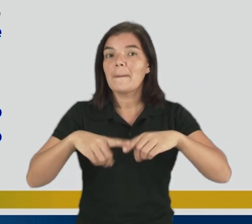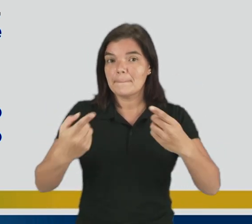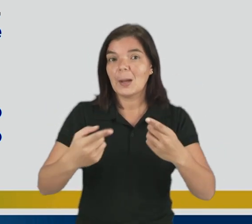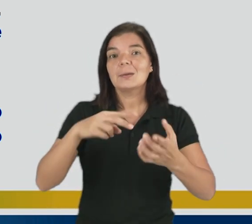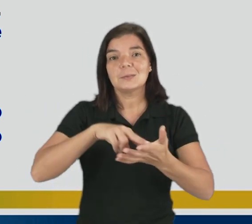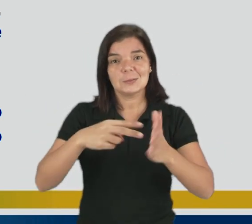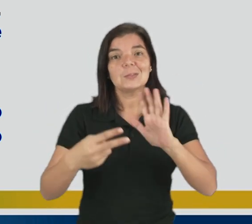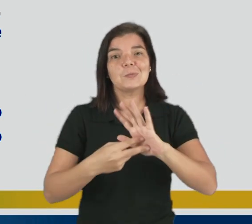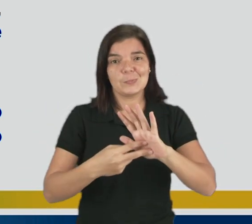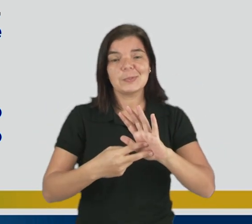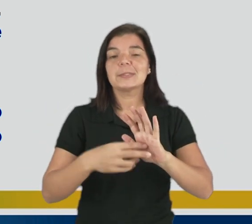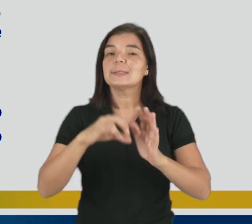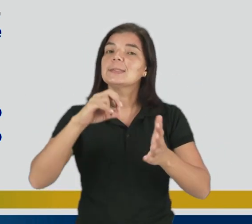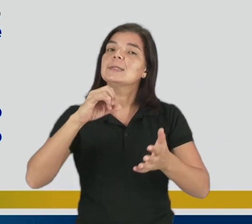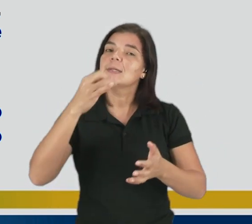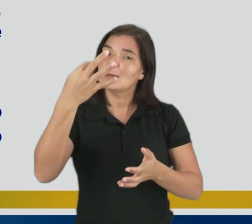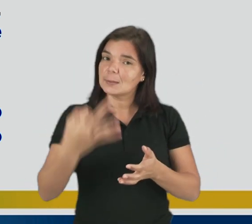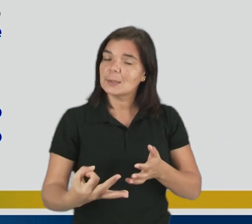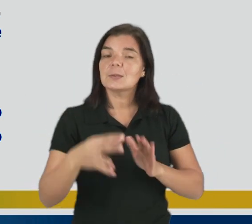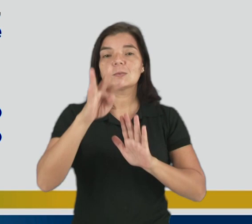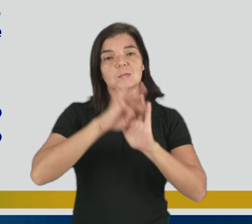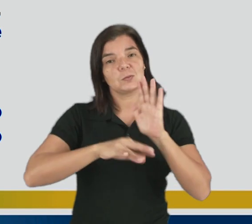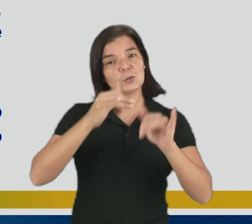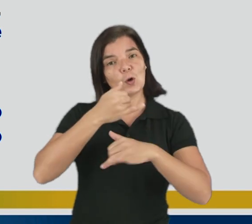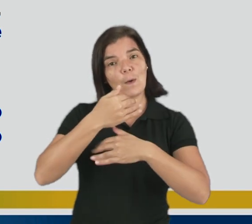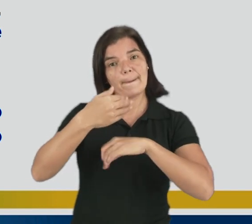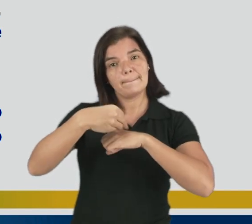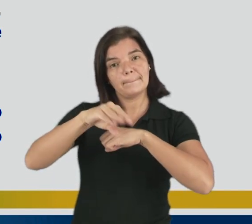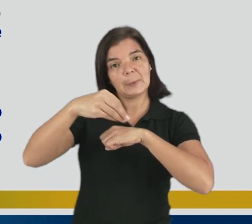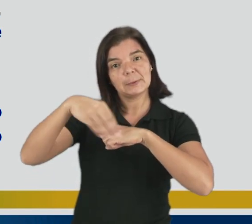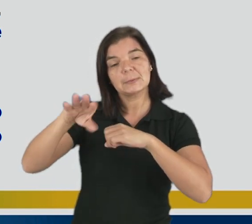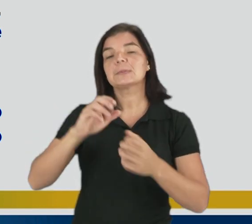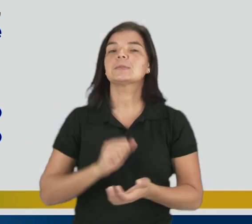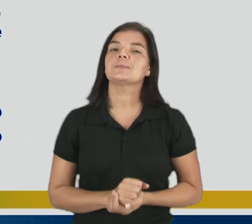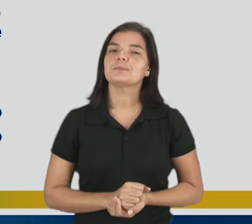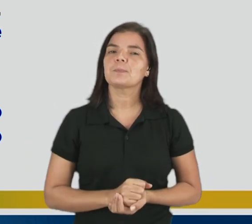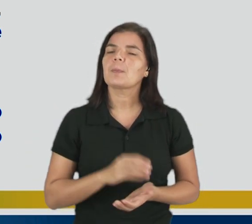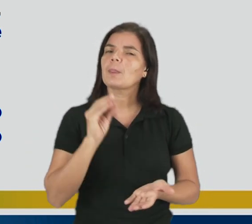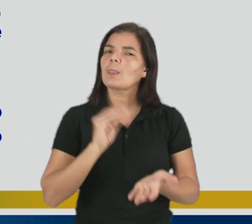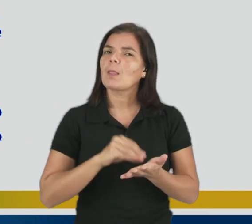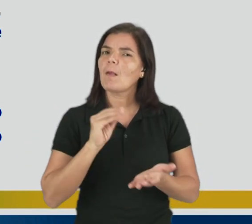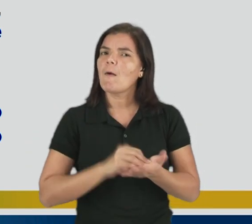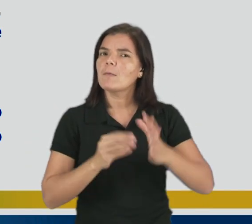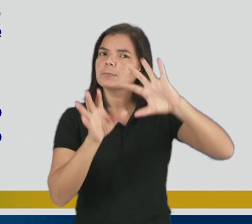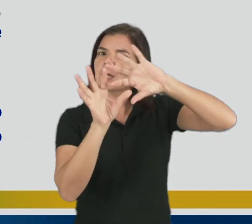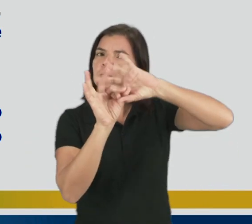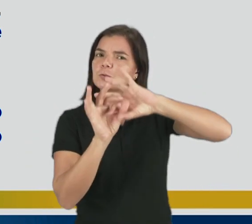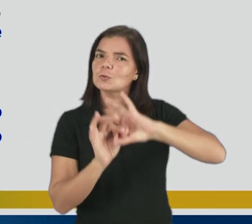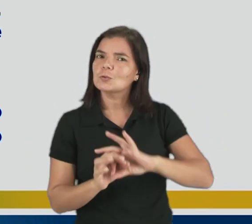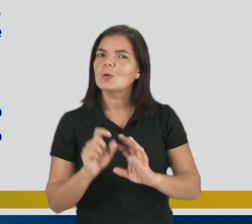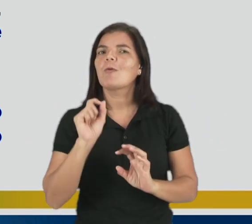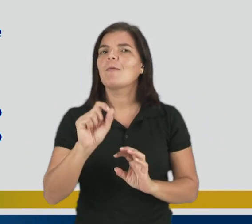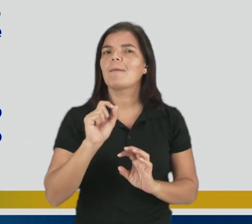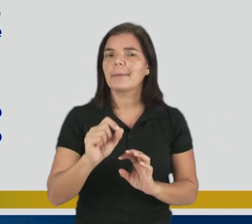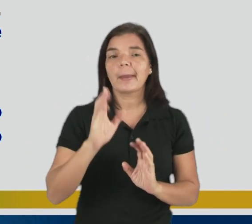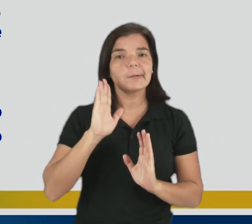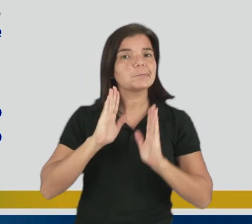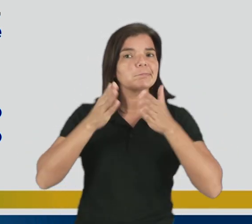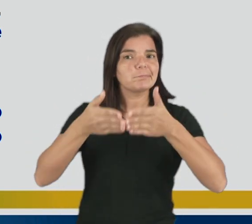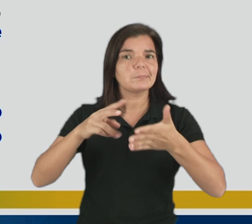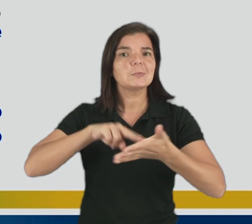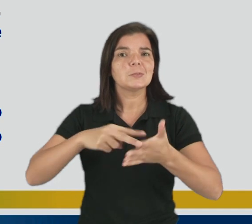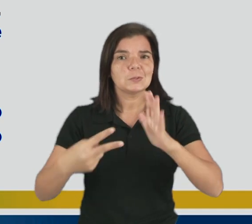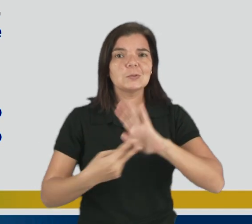e isso é o que confere significado à mensagem que você quer passar. A falta de coerência, por outro lado, afeta